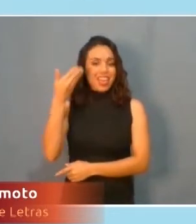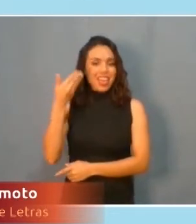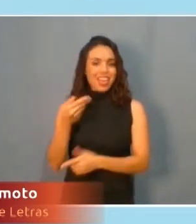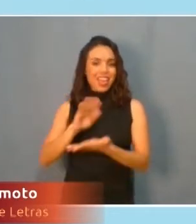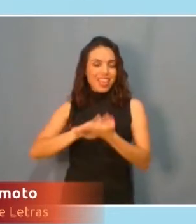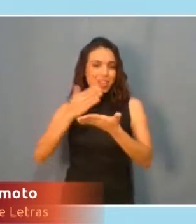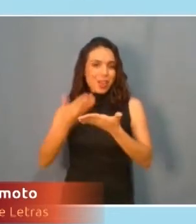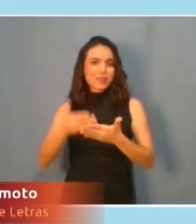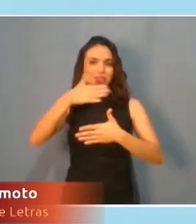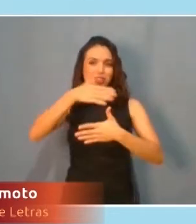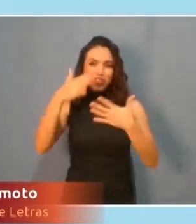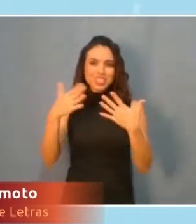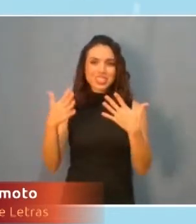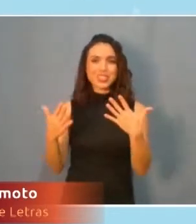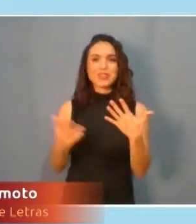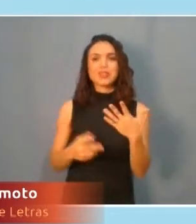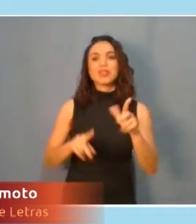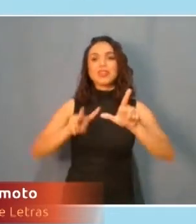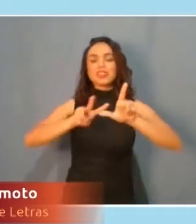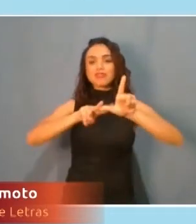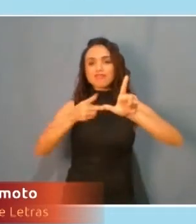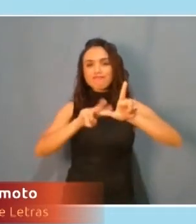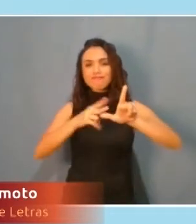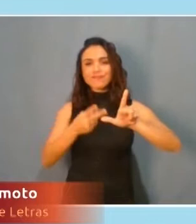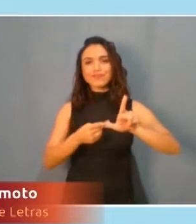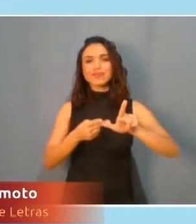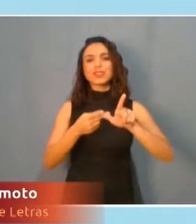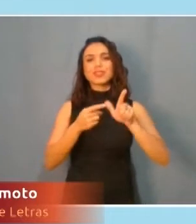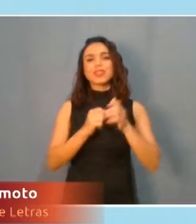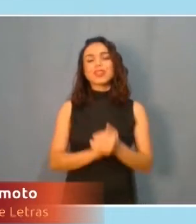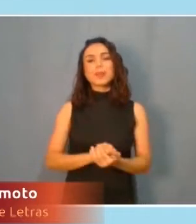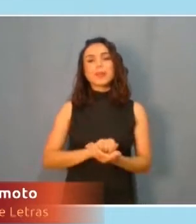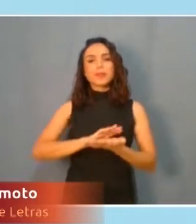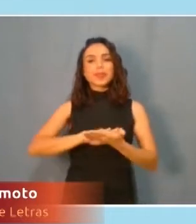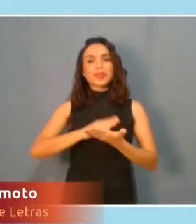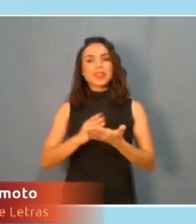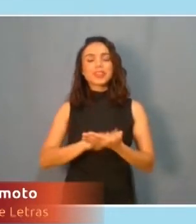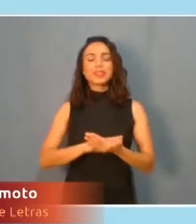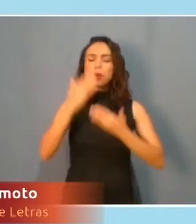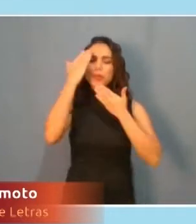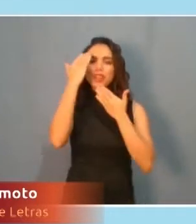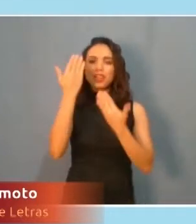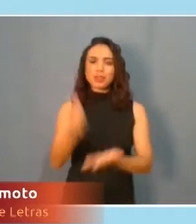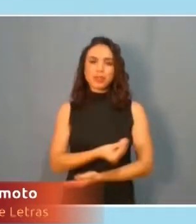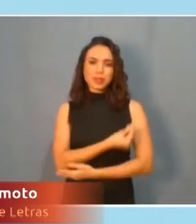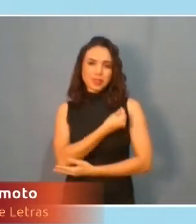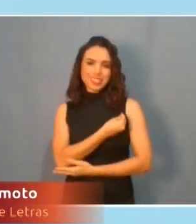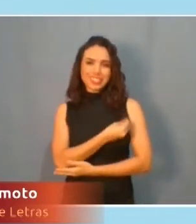a interpretação para Libras no nosso programa de hoje. Obrigada pela sua presença, Aline.